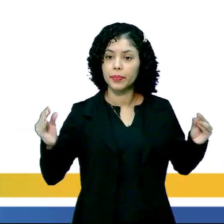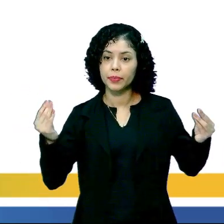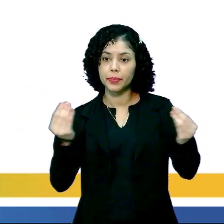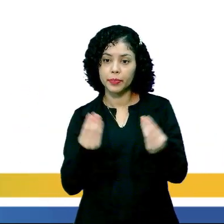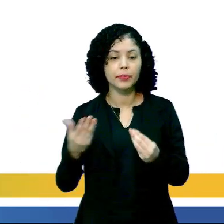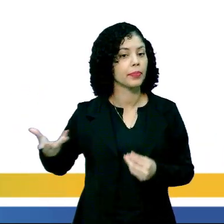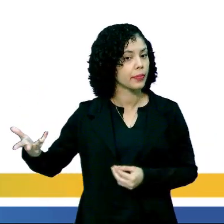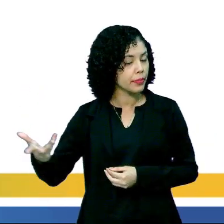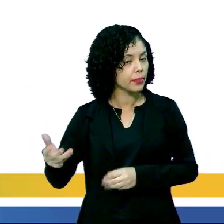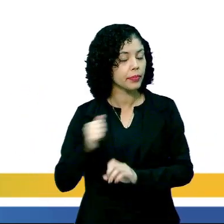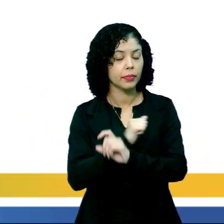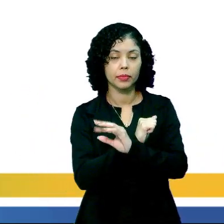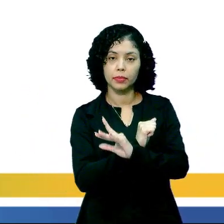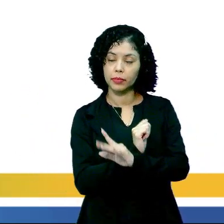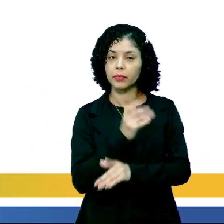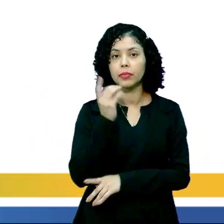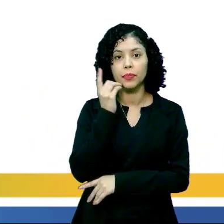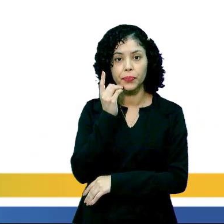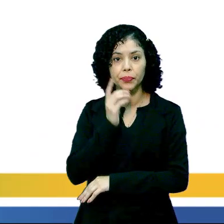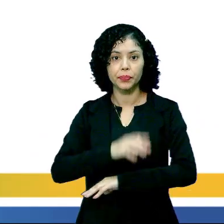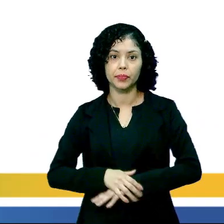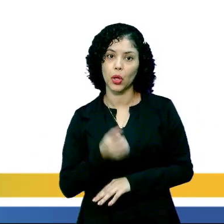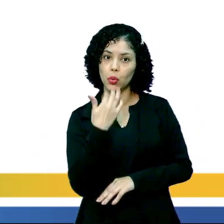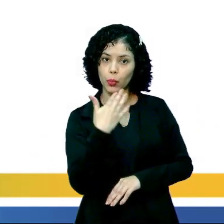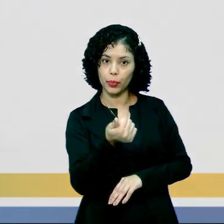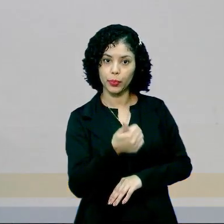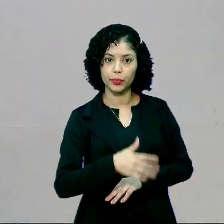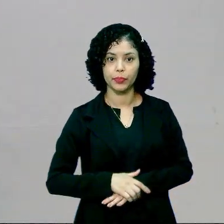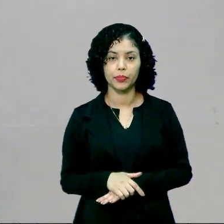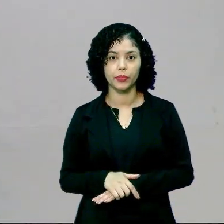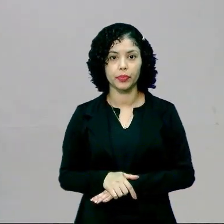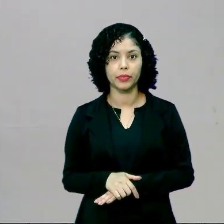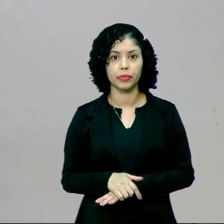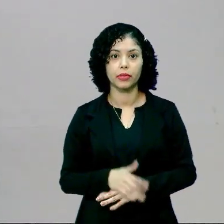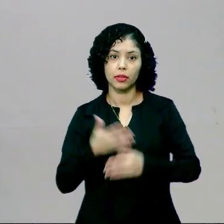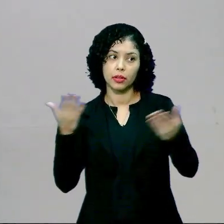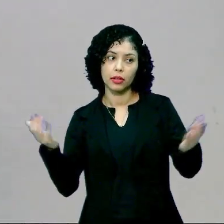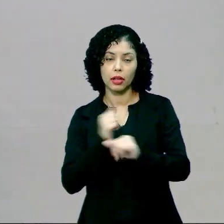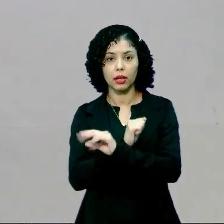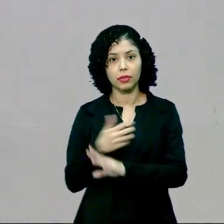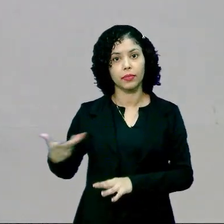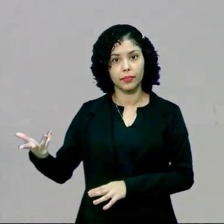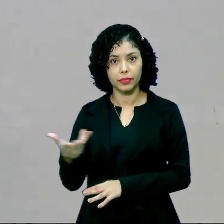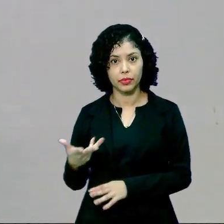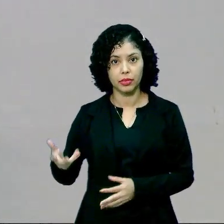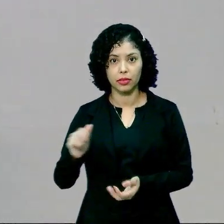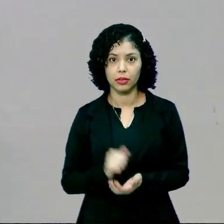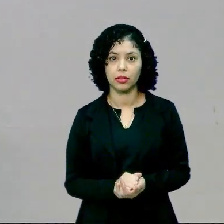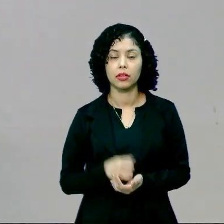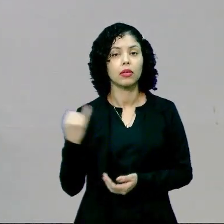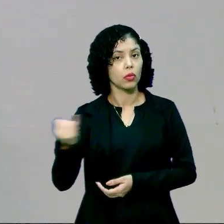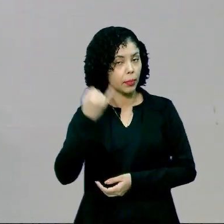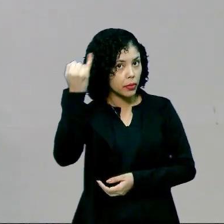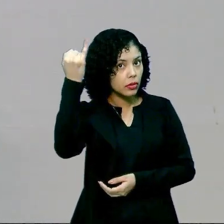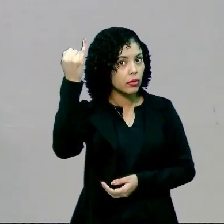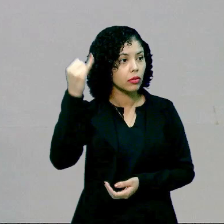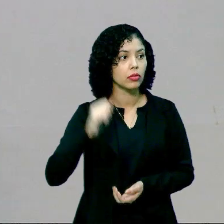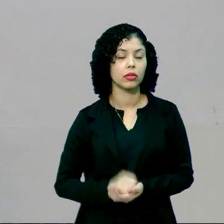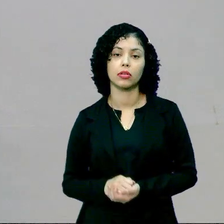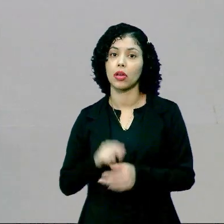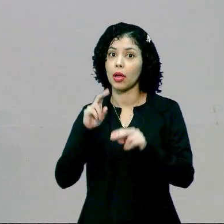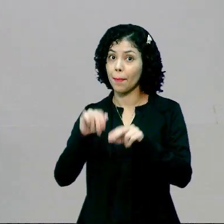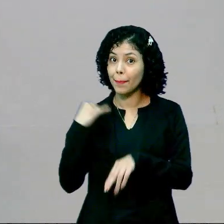ácidas ou básicas do nosso dia a dia tudo bem Então pessoal ácido e base é fundamental tá